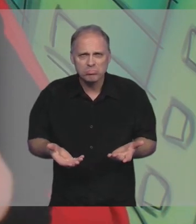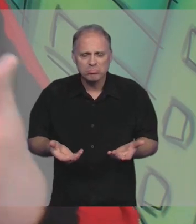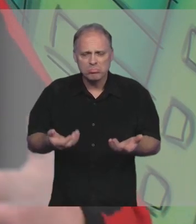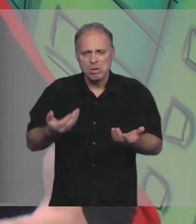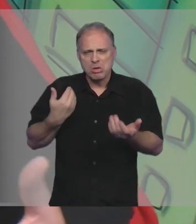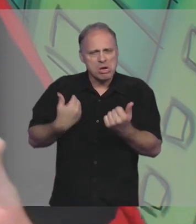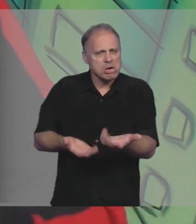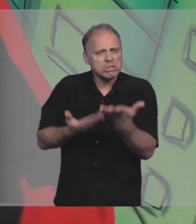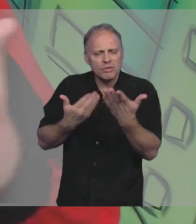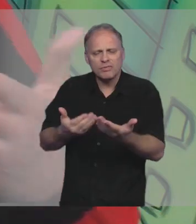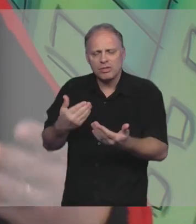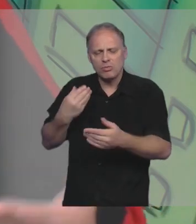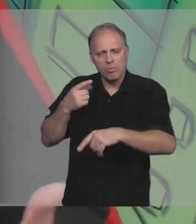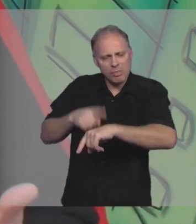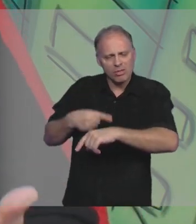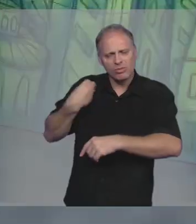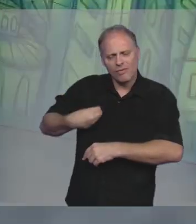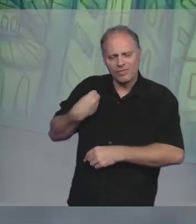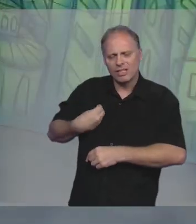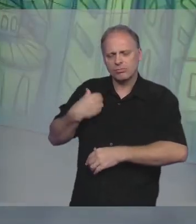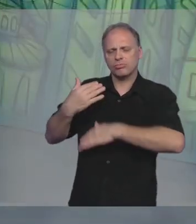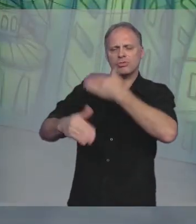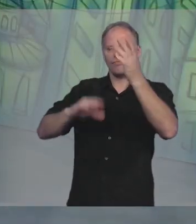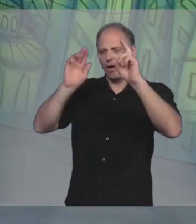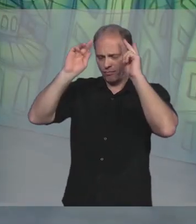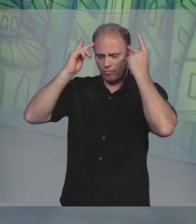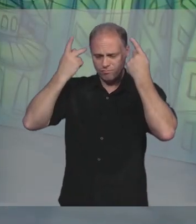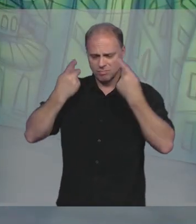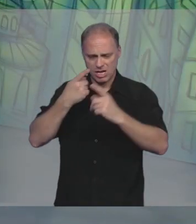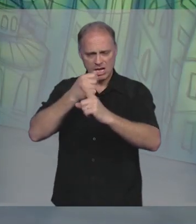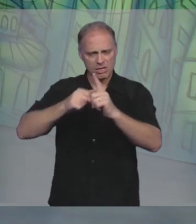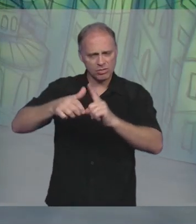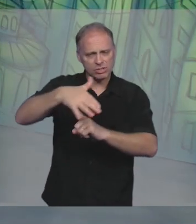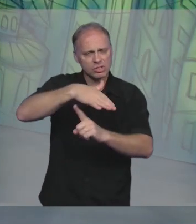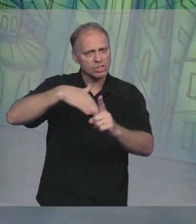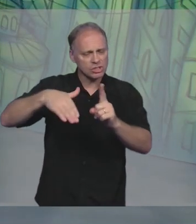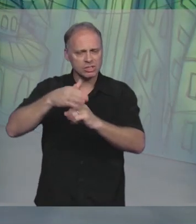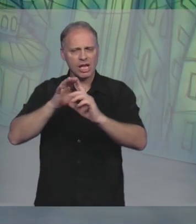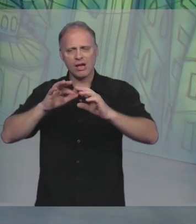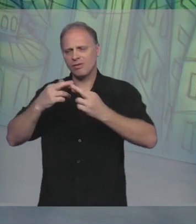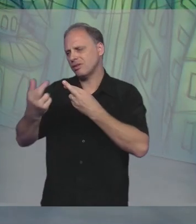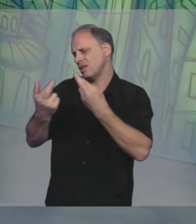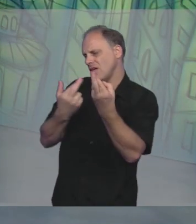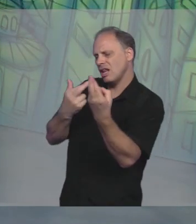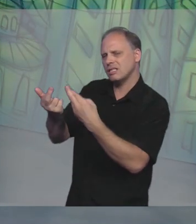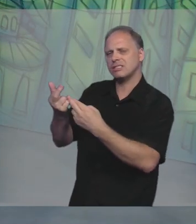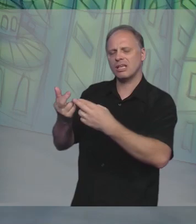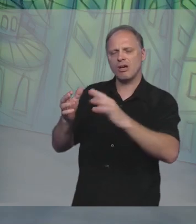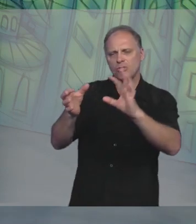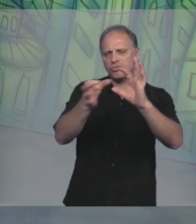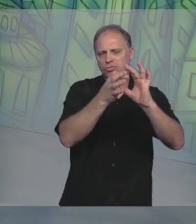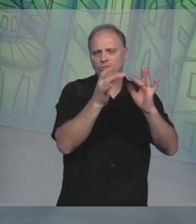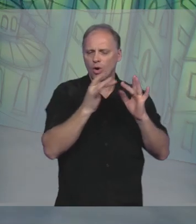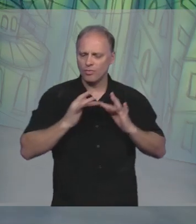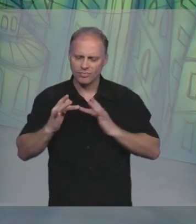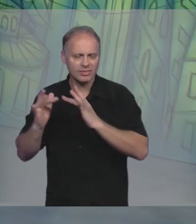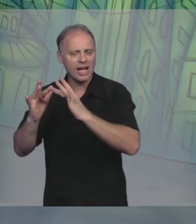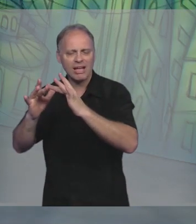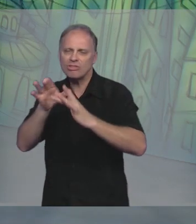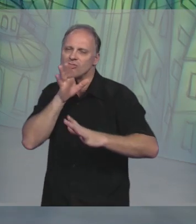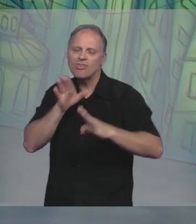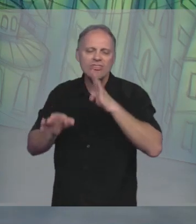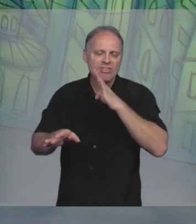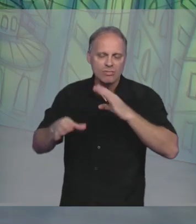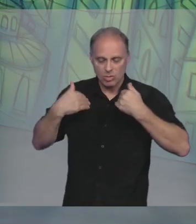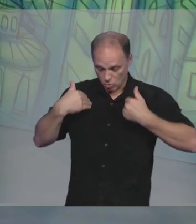você desenvolve toda a dimensão humana, social dos adolescentes, as relações, os vínculos, o conhecimento